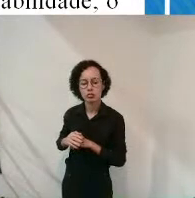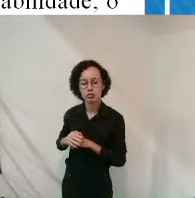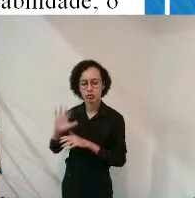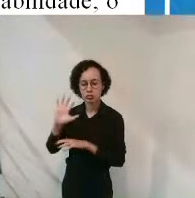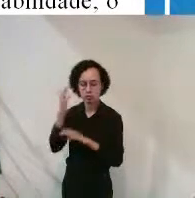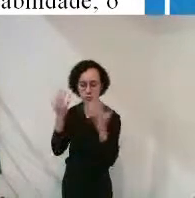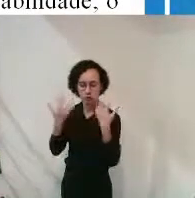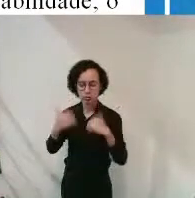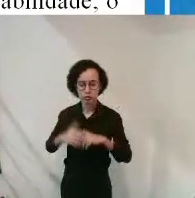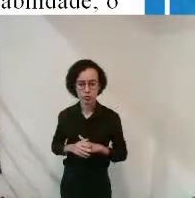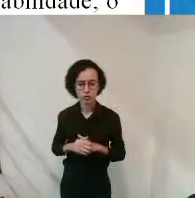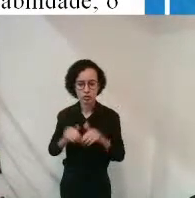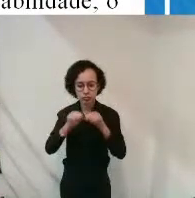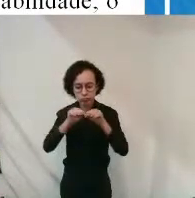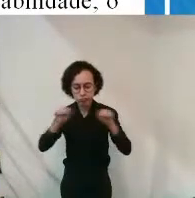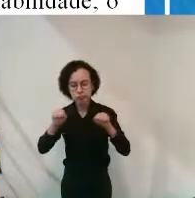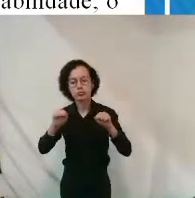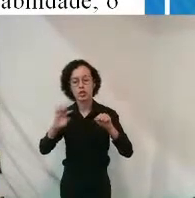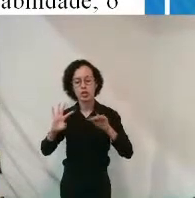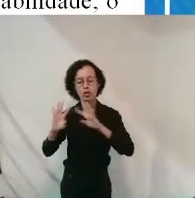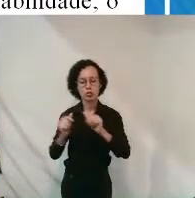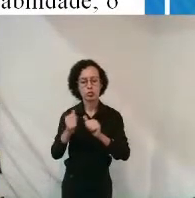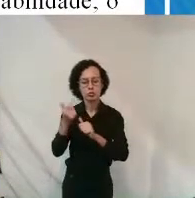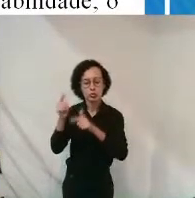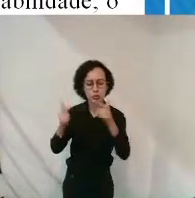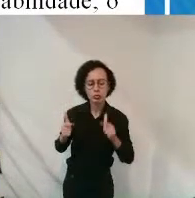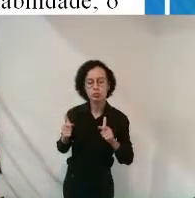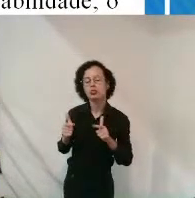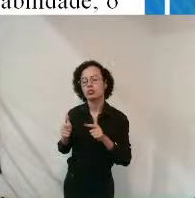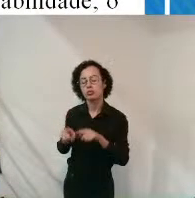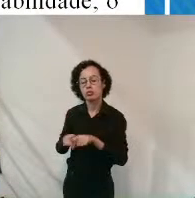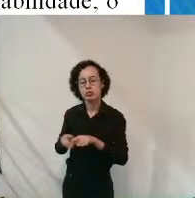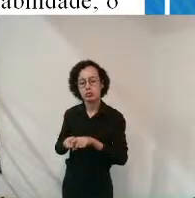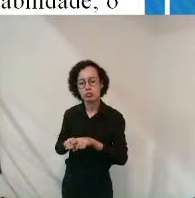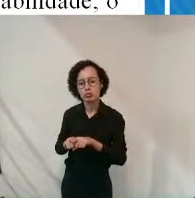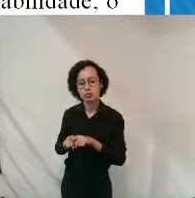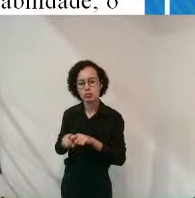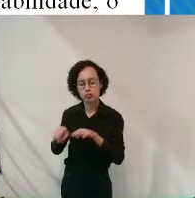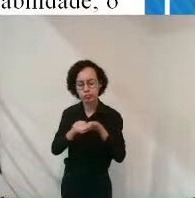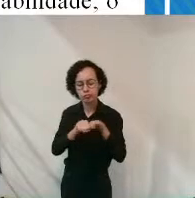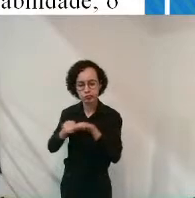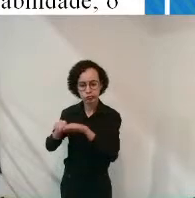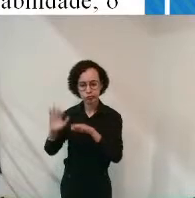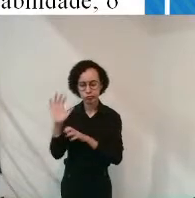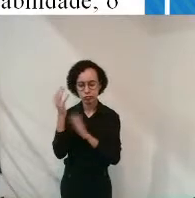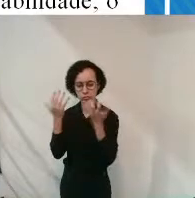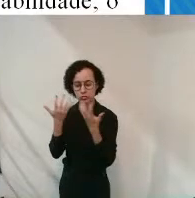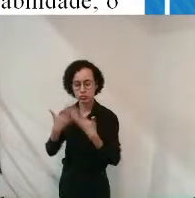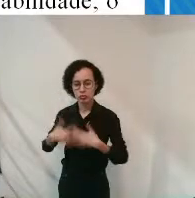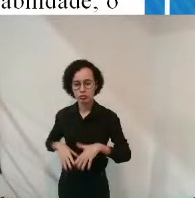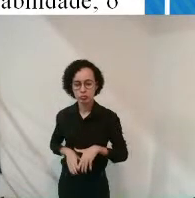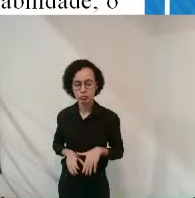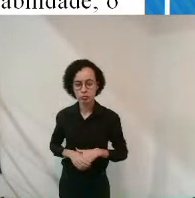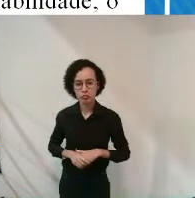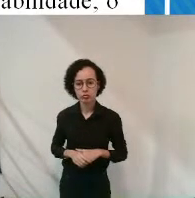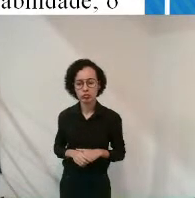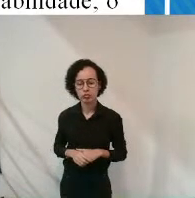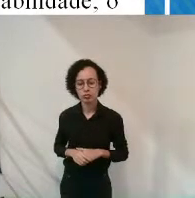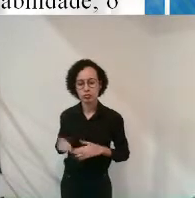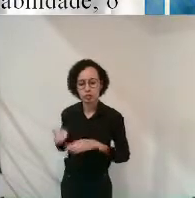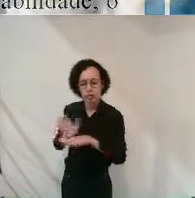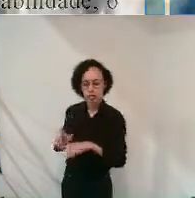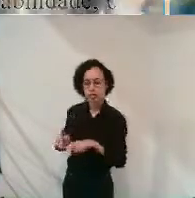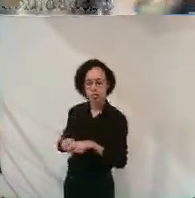ambiente ecologicamente equilibrado, e todos os outros direitos fundamentais que, de forma transversal, também são beneficiados quando se